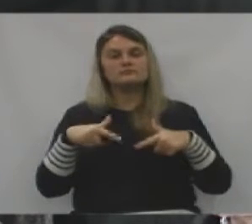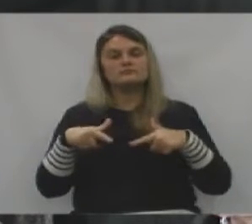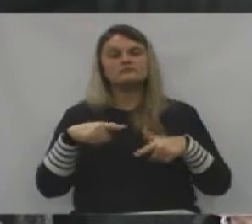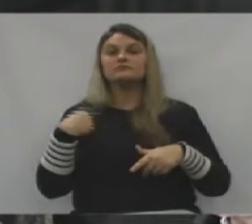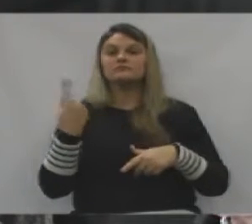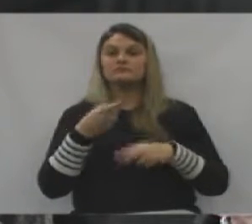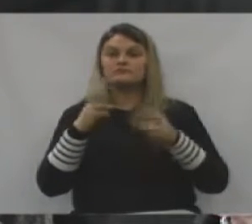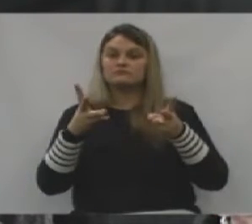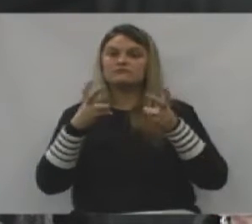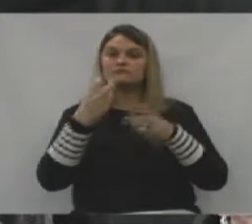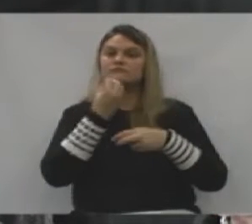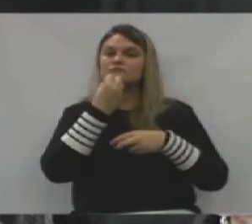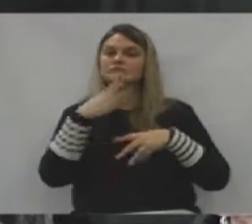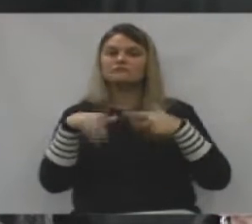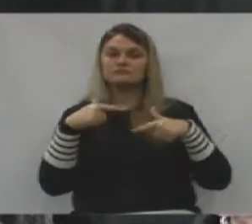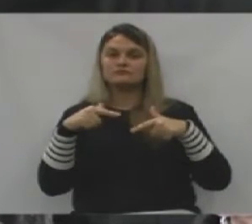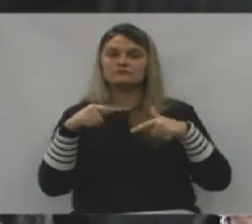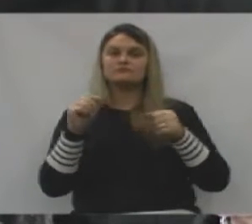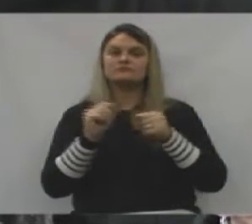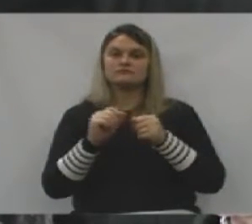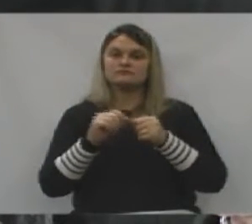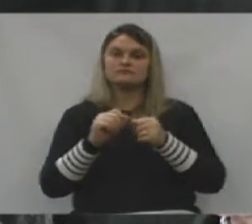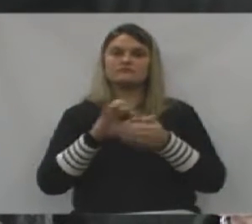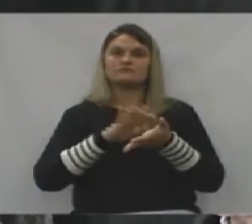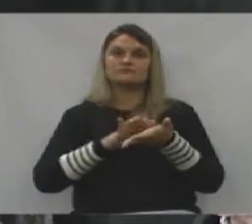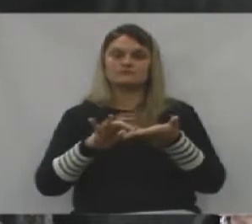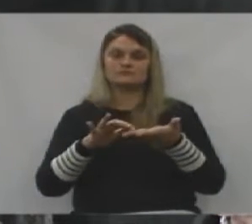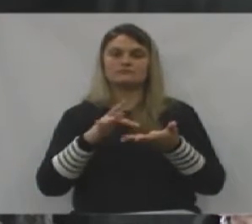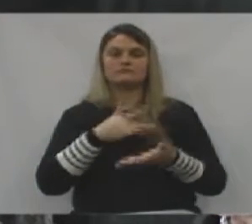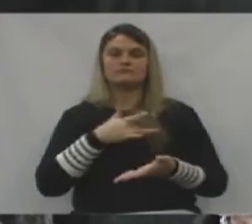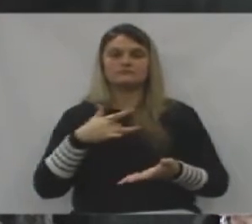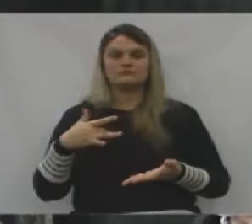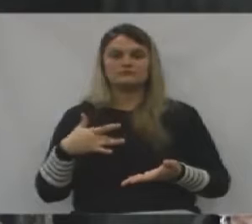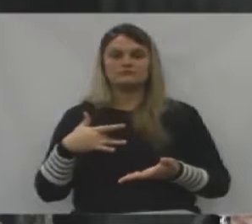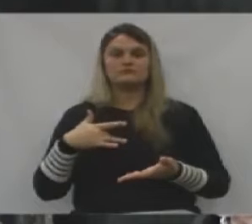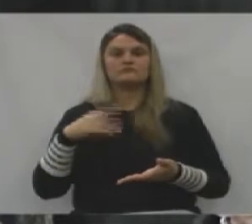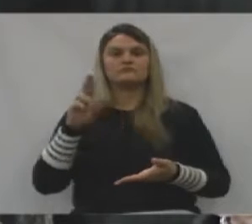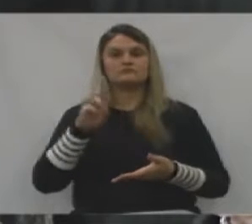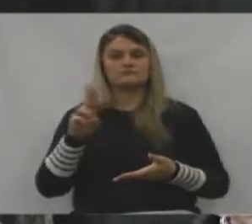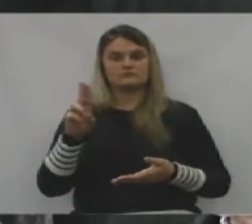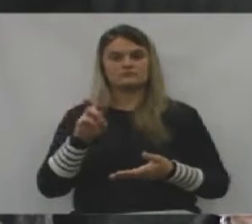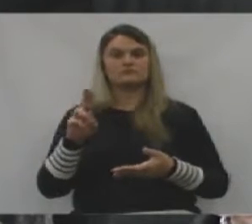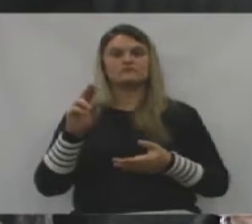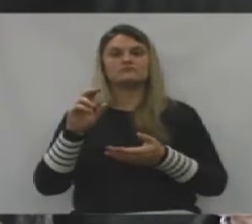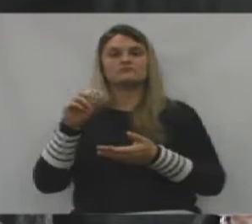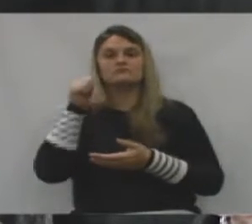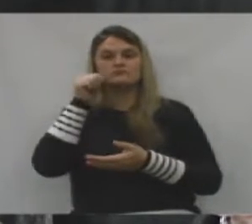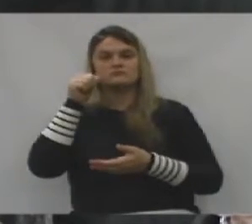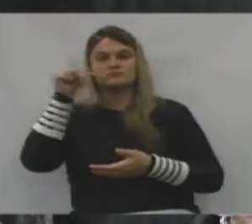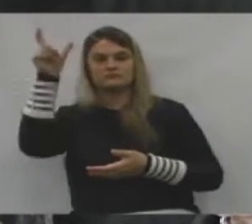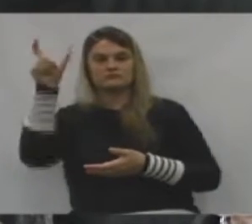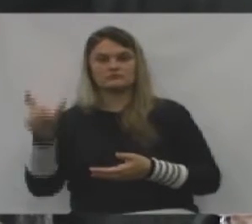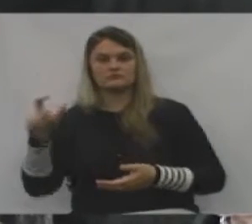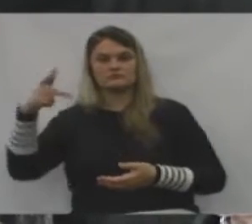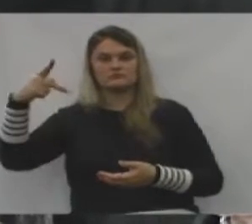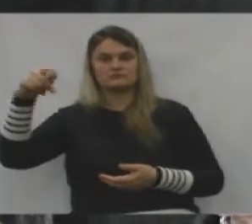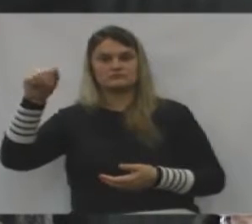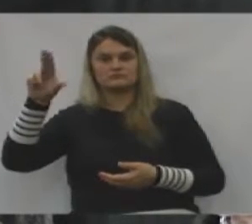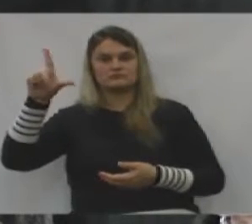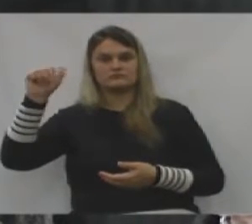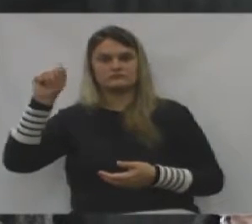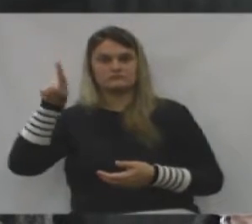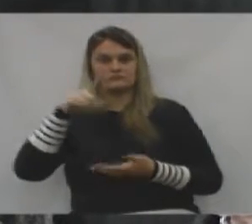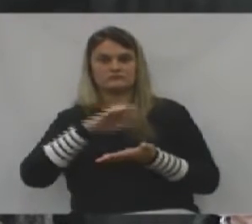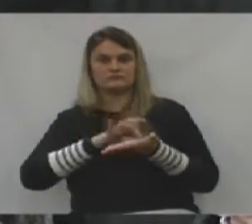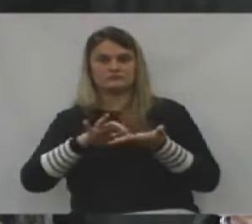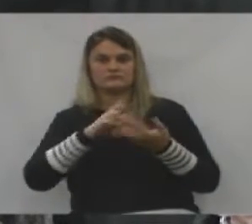E vendo o bom trabalho que faz a Secretaria de Saúde, através da ação da nossa secretária Paula, e que nós sabemos